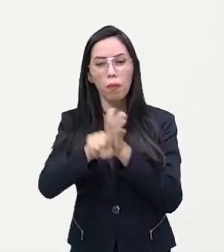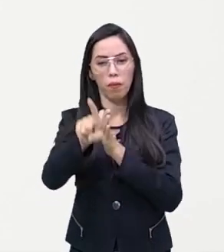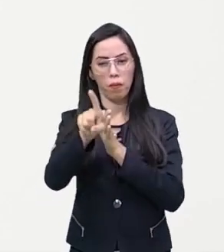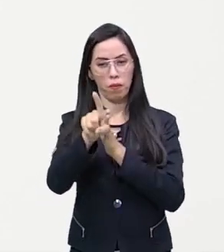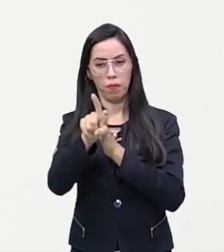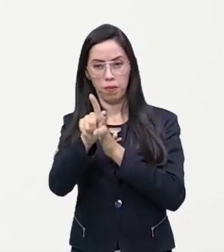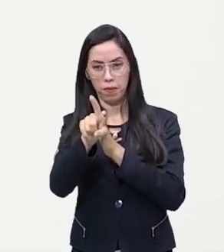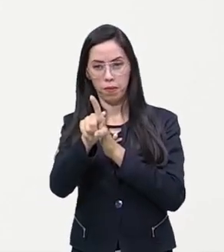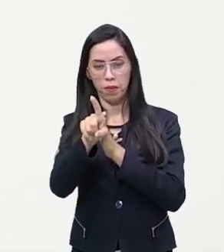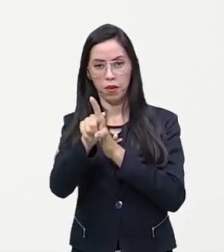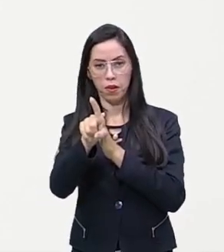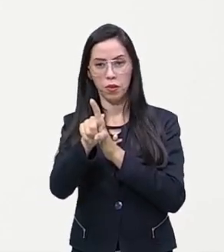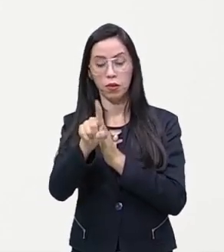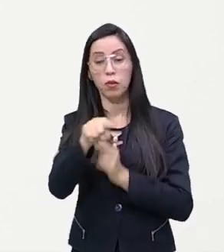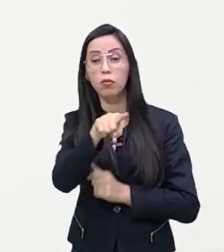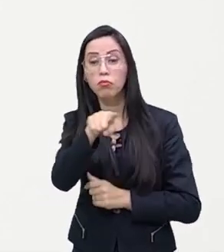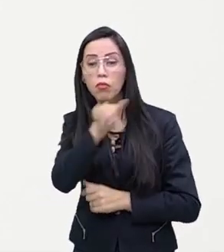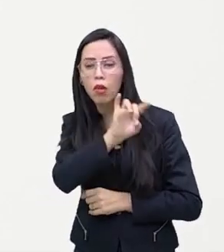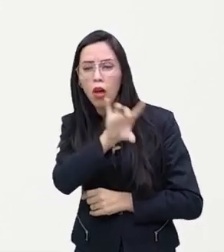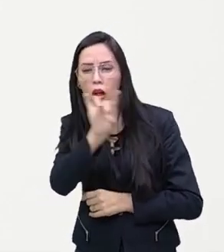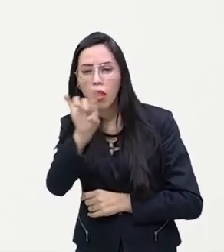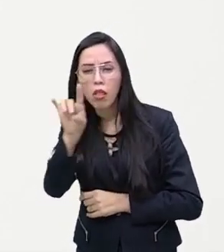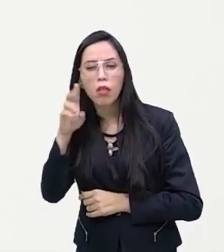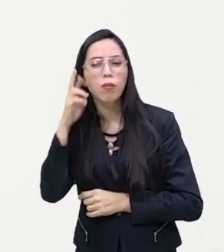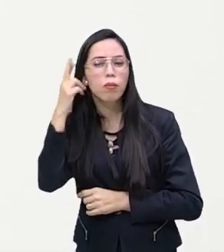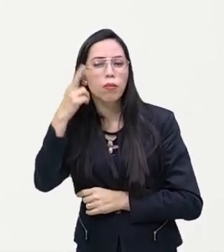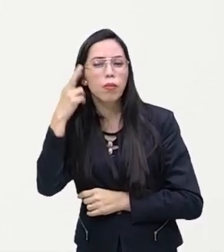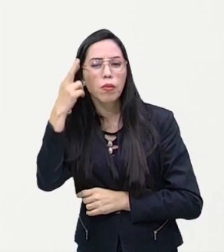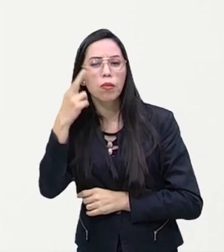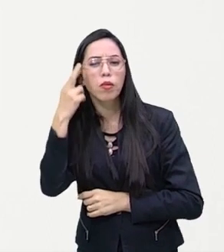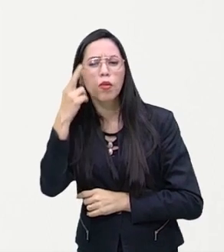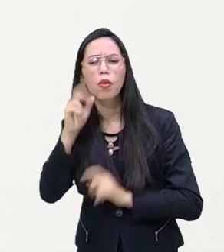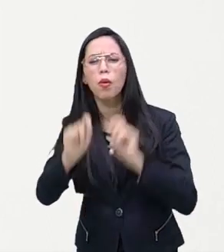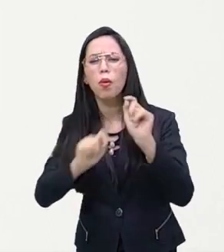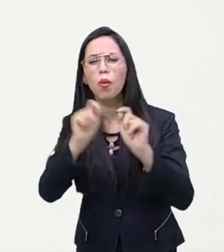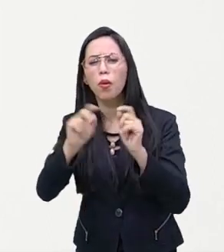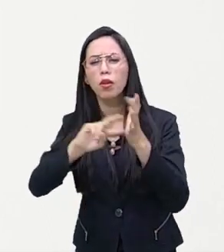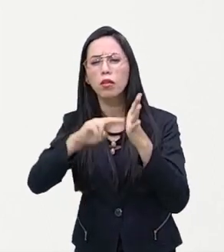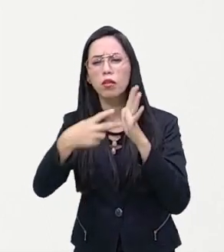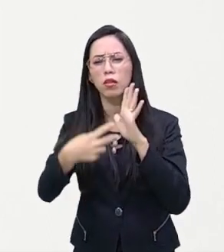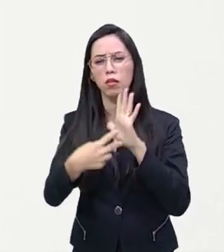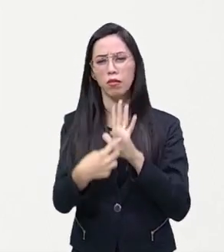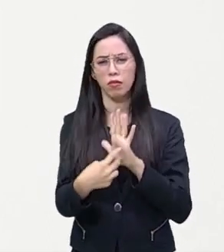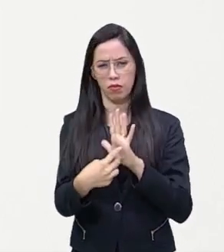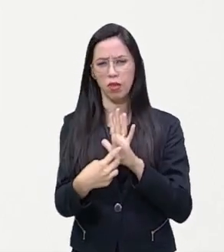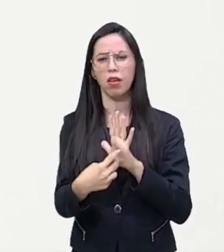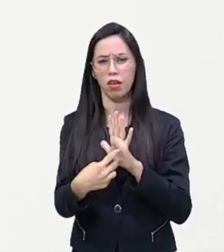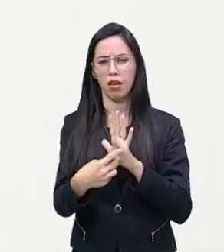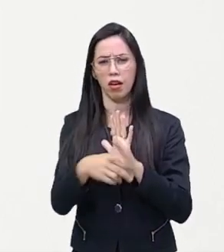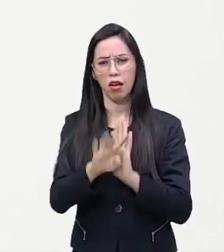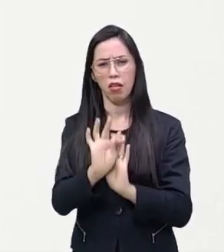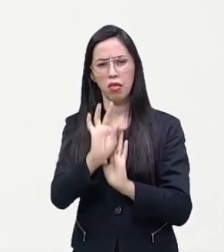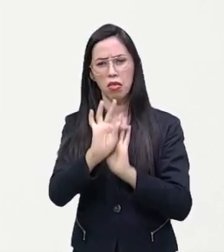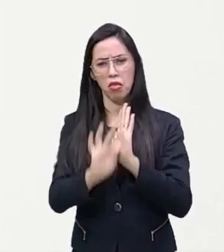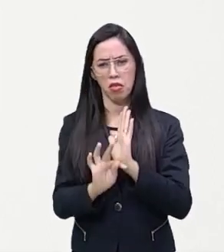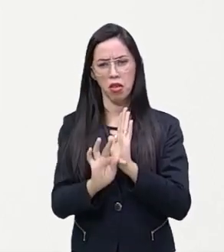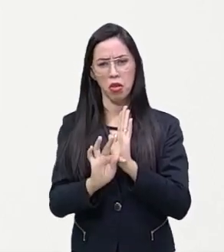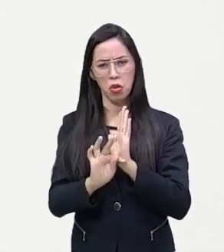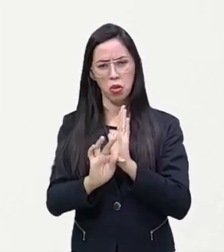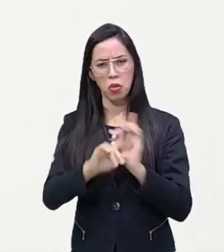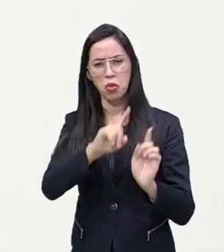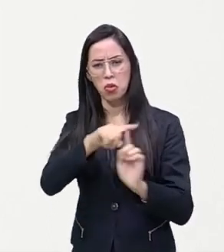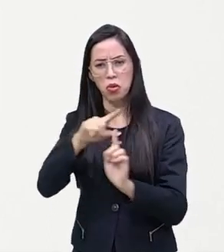uma pergunta para que nós possamos refletir o que significa, né, tipologia